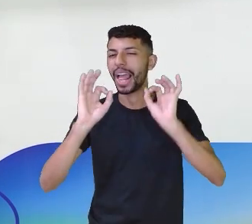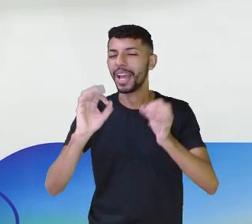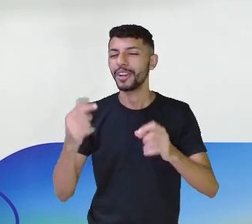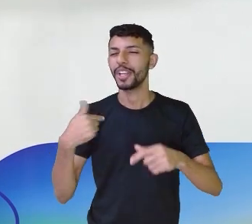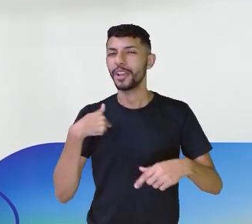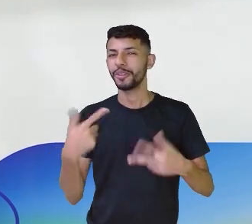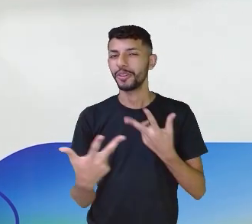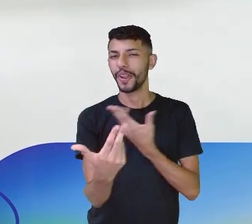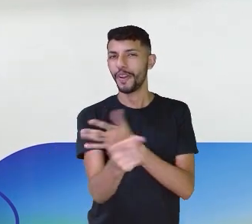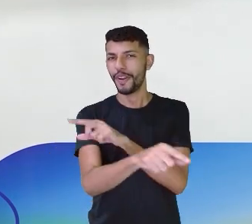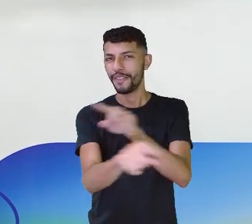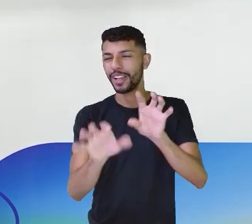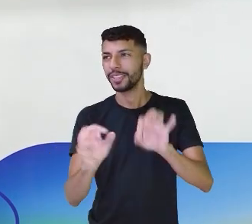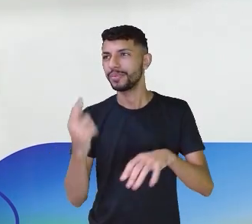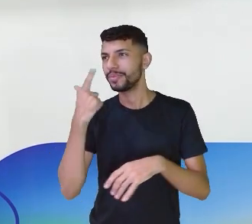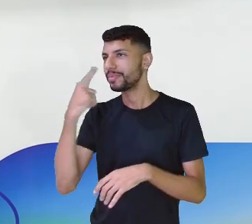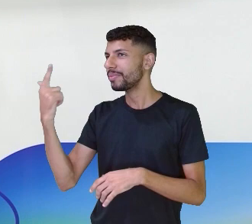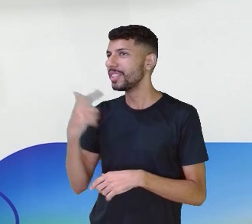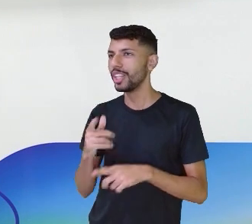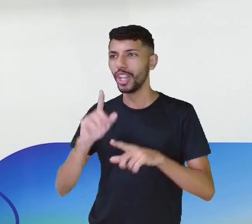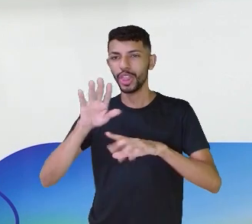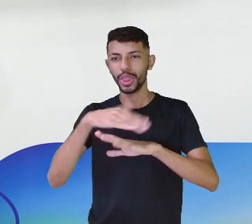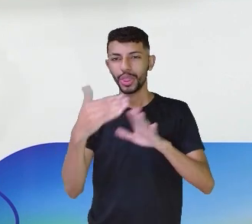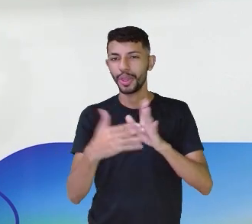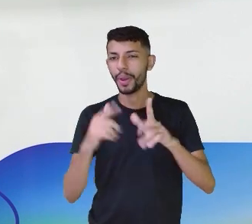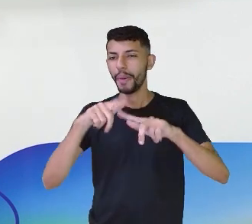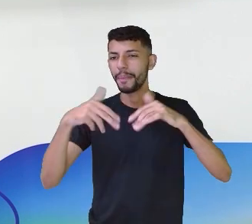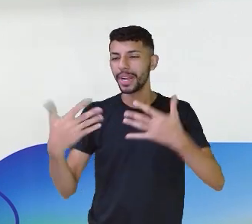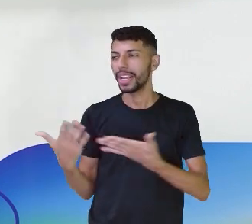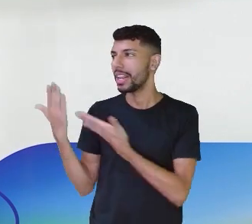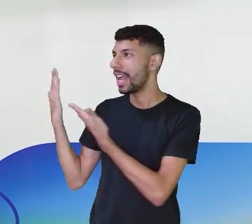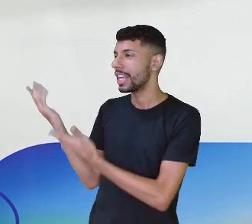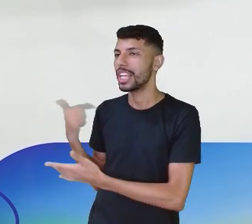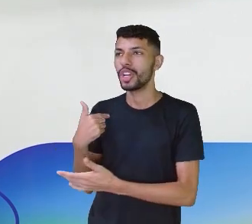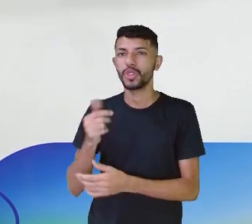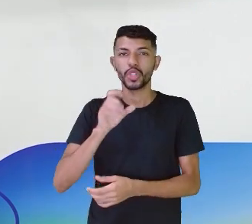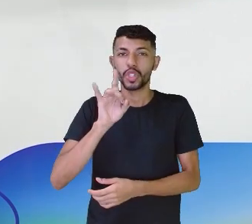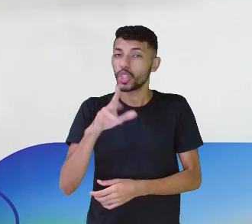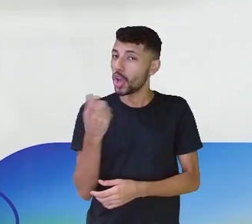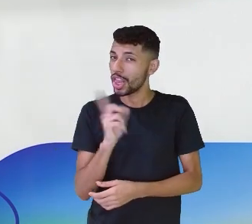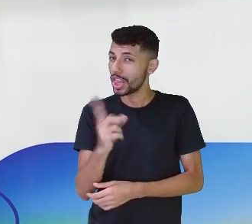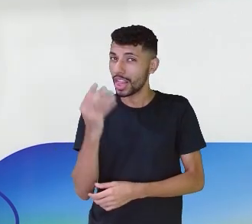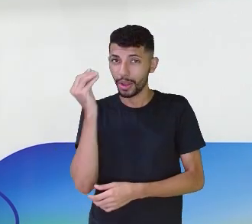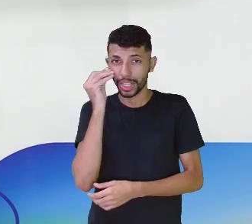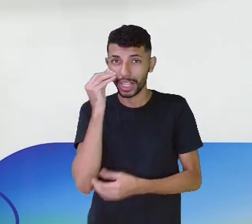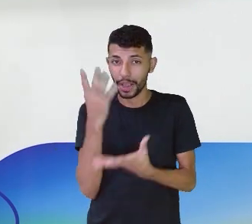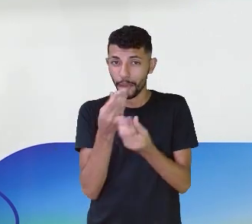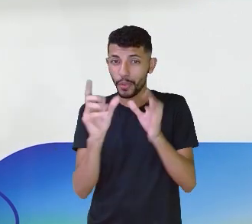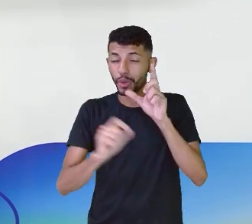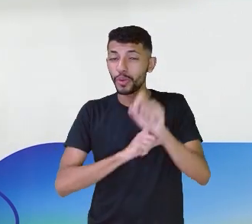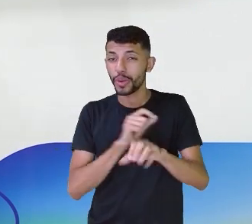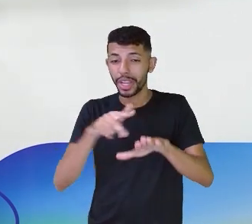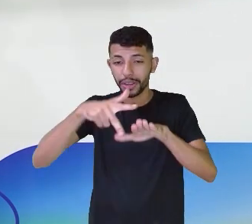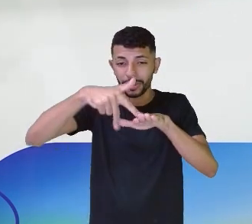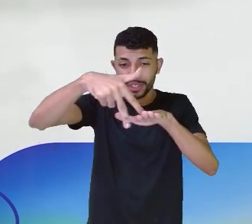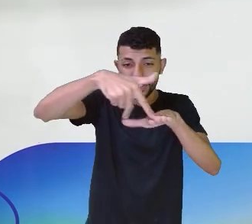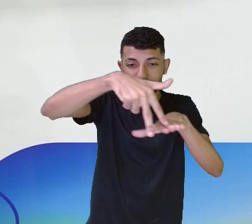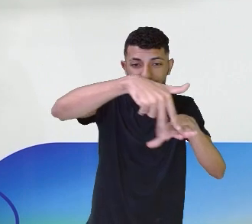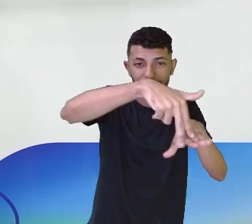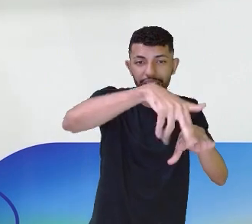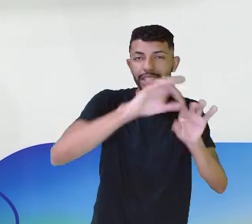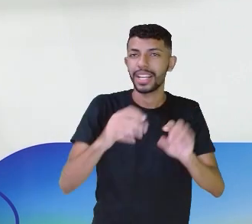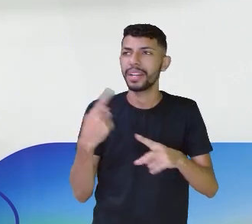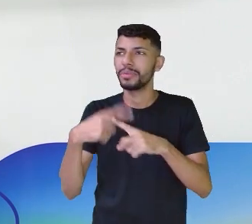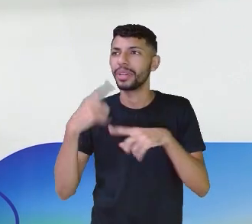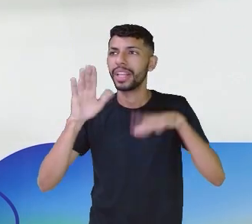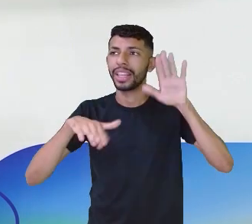bem, desses brinquedos aqui, o único que eu não me aventurei muito foi o skate, né? Porque vai que eu